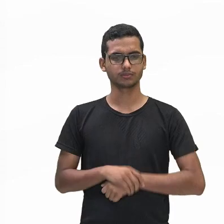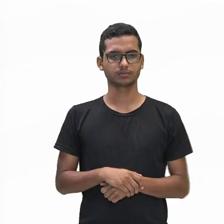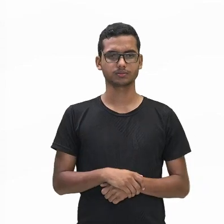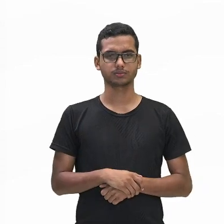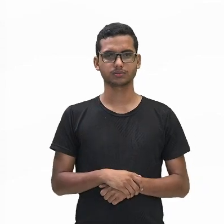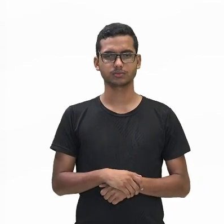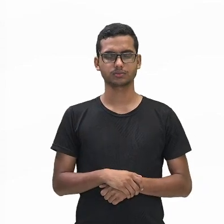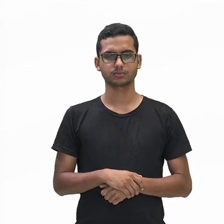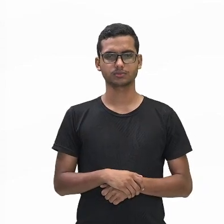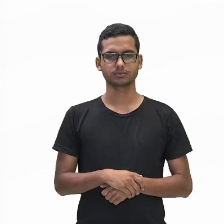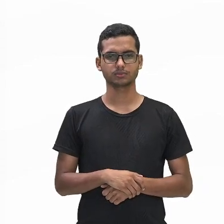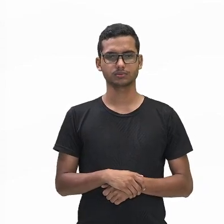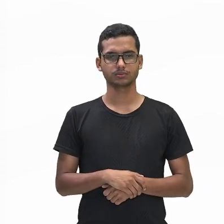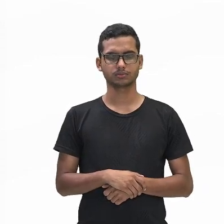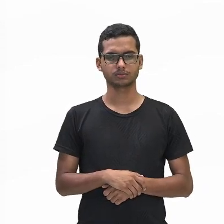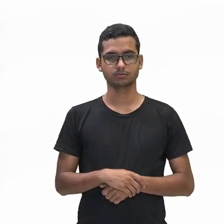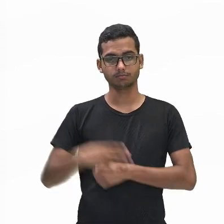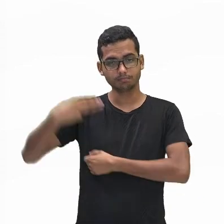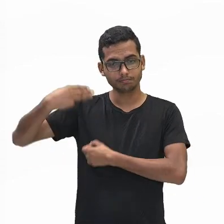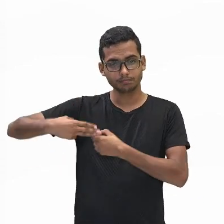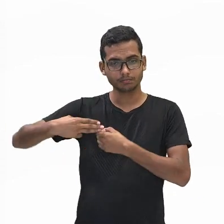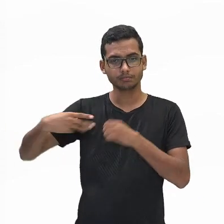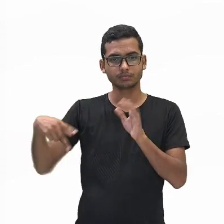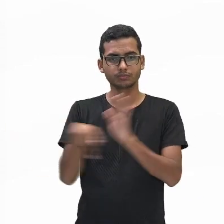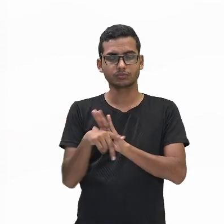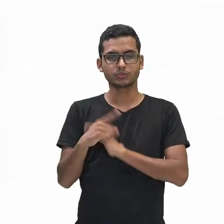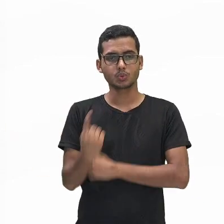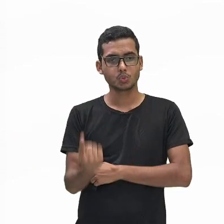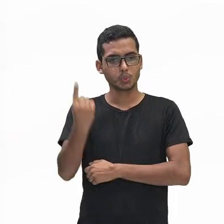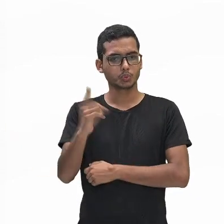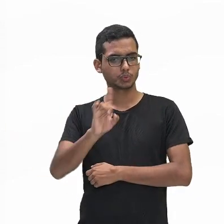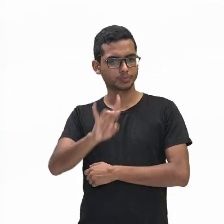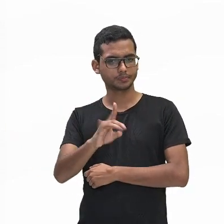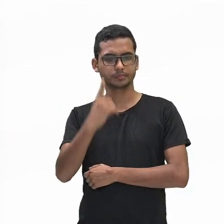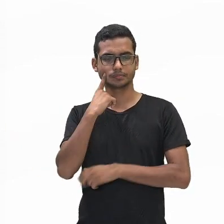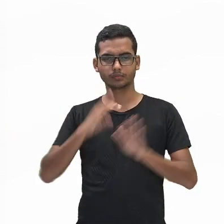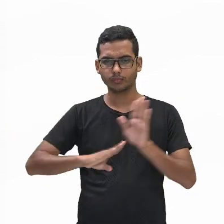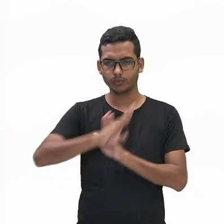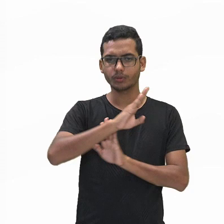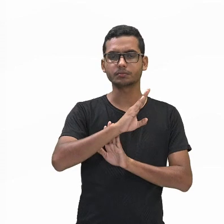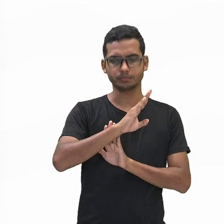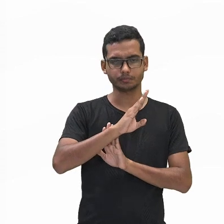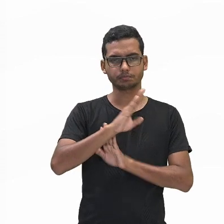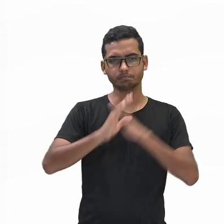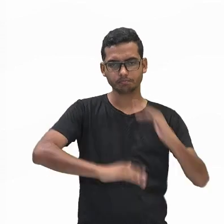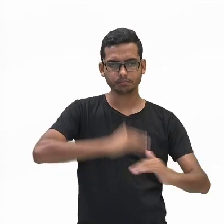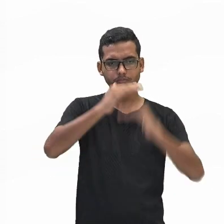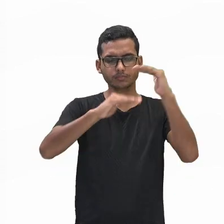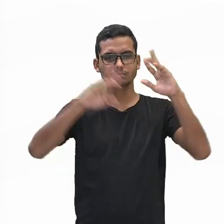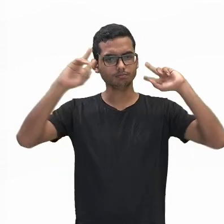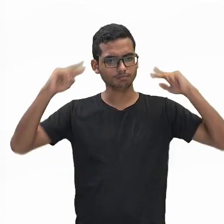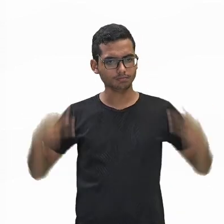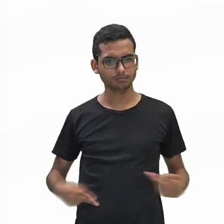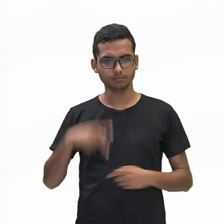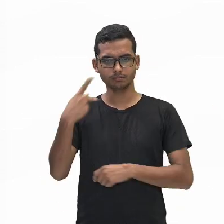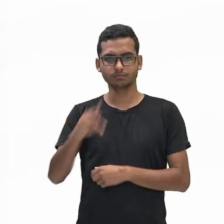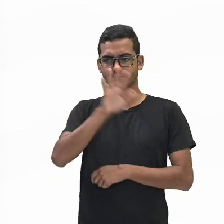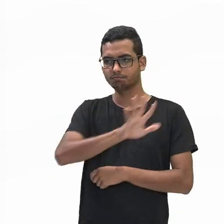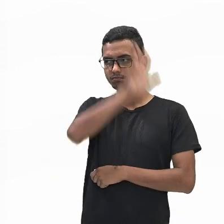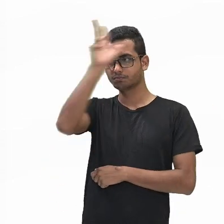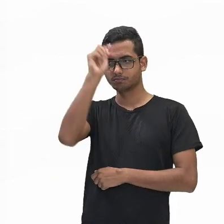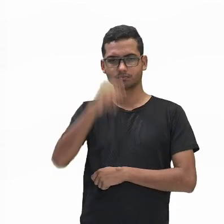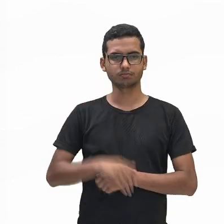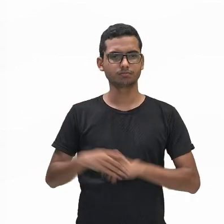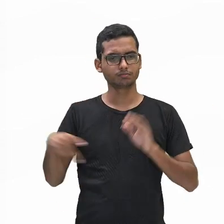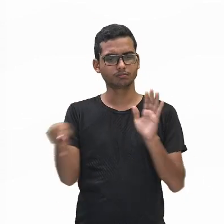encontrar o município, apenas um, inclusive, né, com o maior índice de desenvolvimento humano do estado do Amazonas, né, que